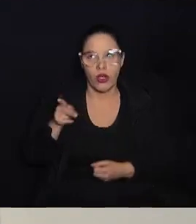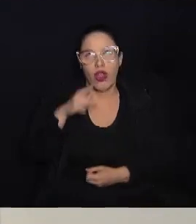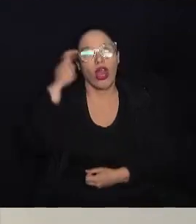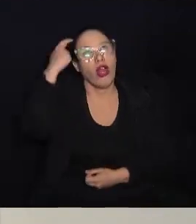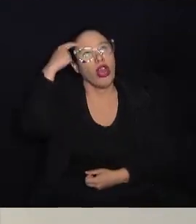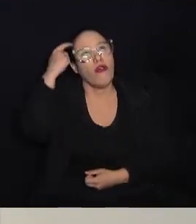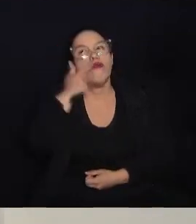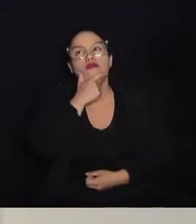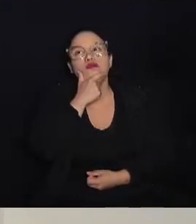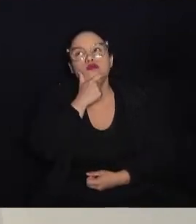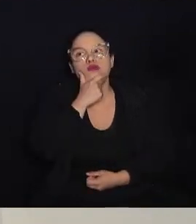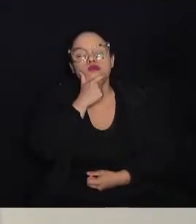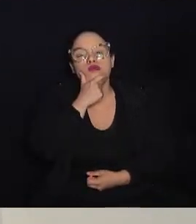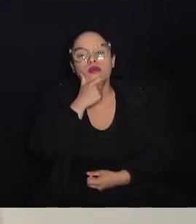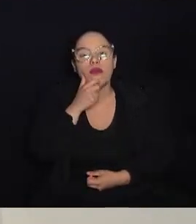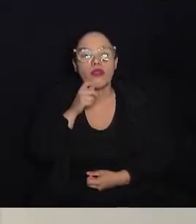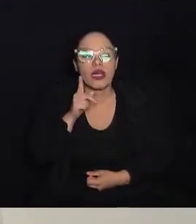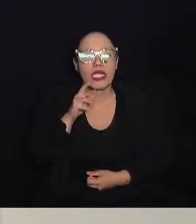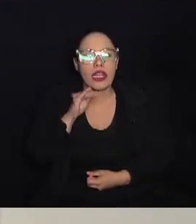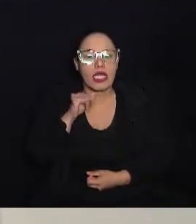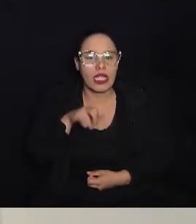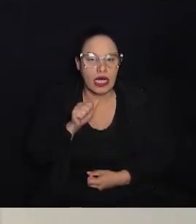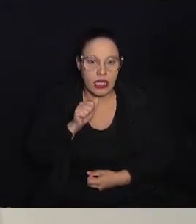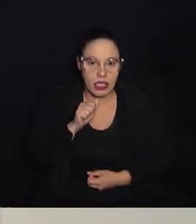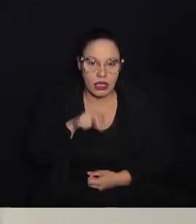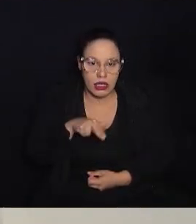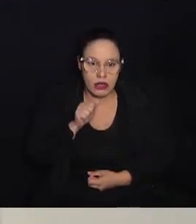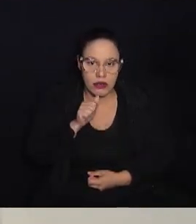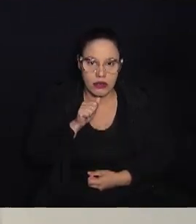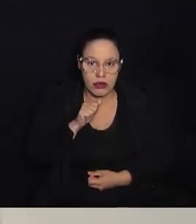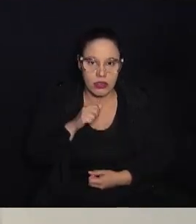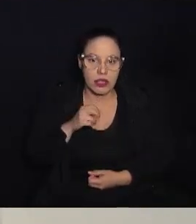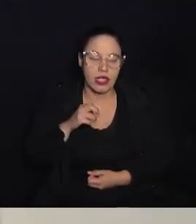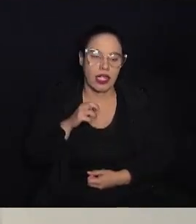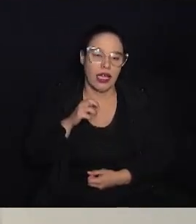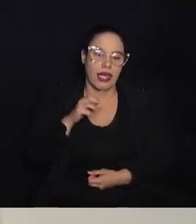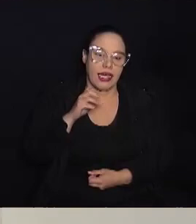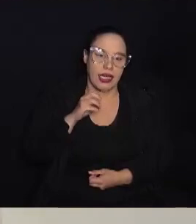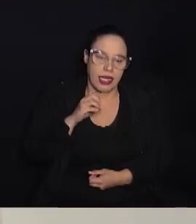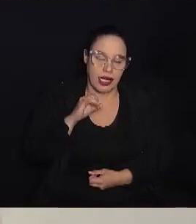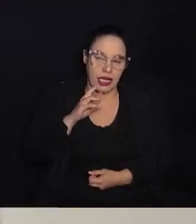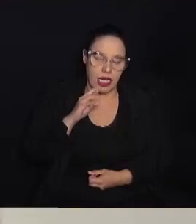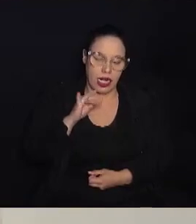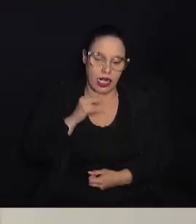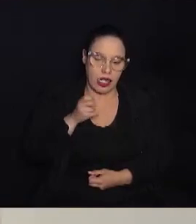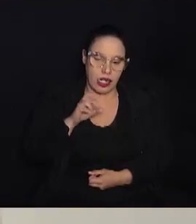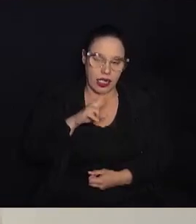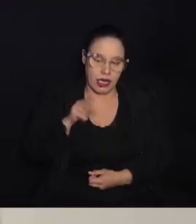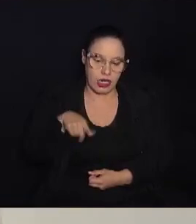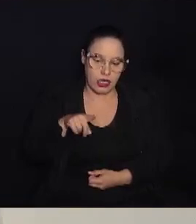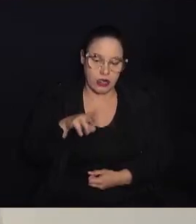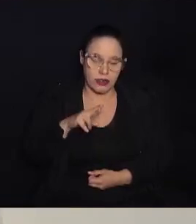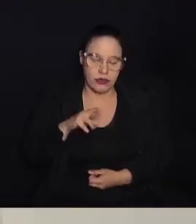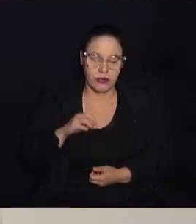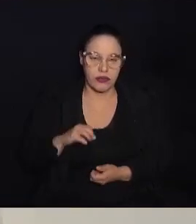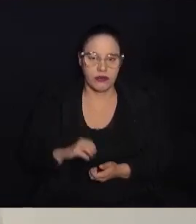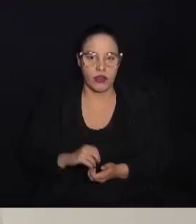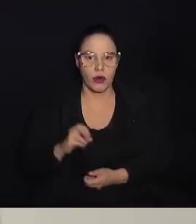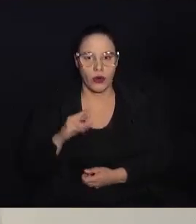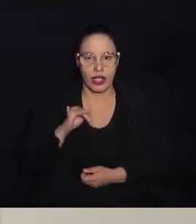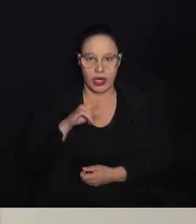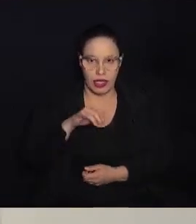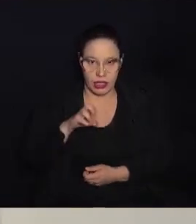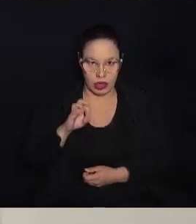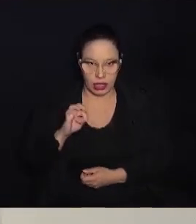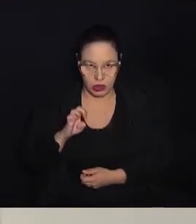professor inicialmente em usar a epigalocatequina Devido as funções eh cicatrizantes que ela tem as funções antiinflamatórias e